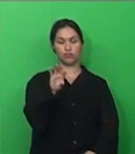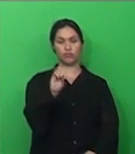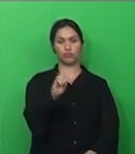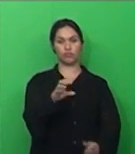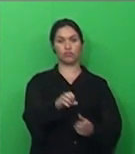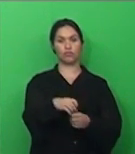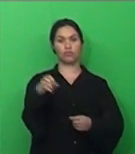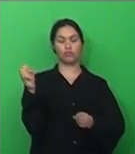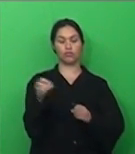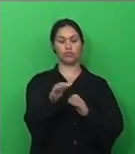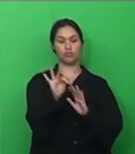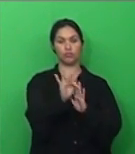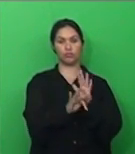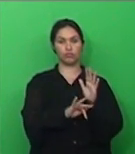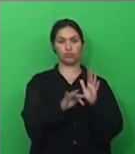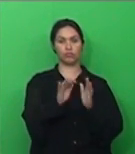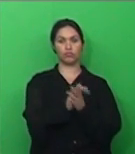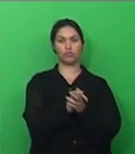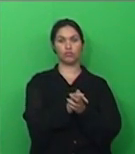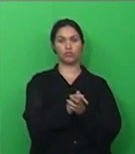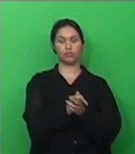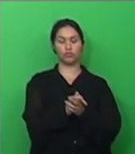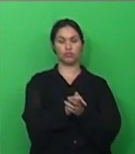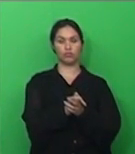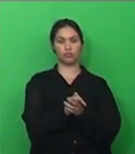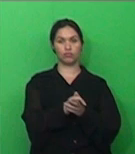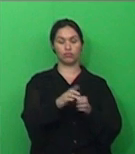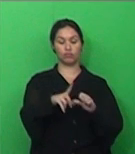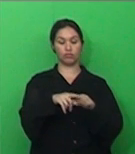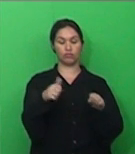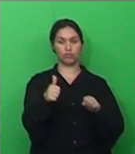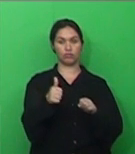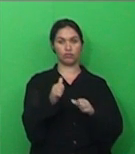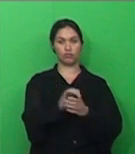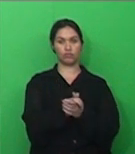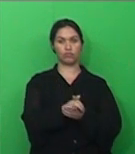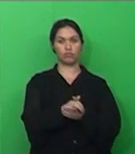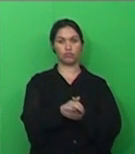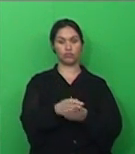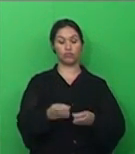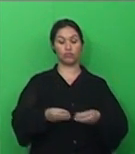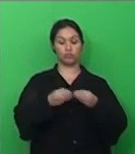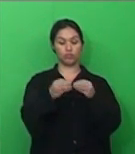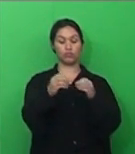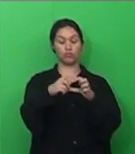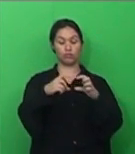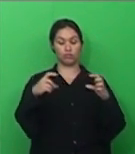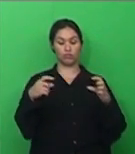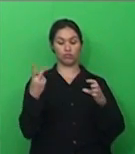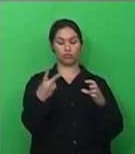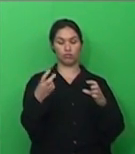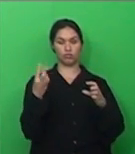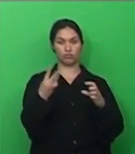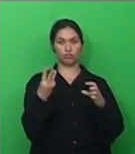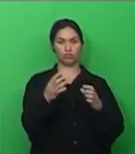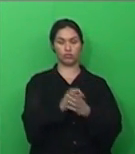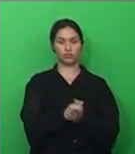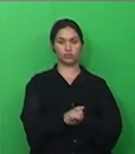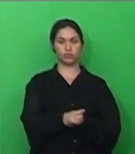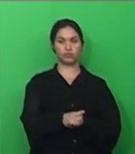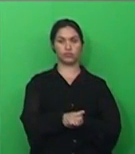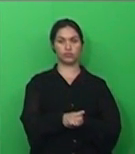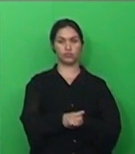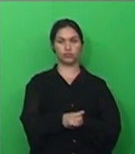nova redação ao caput do artigo 1º e acrescenta os parágrafos 2º e 3º, renumerando o